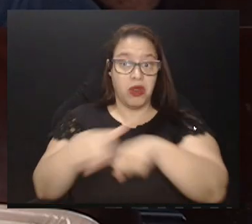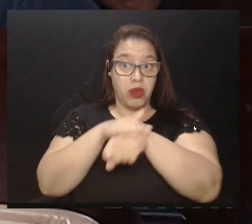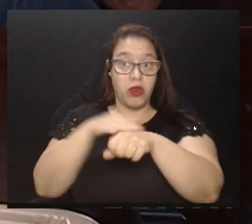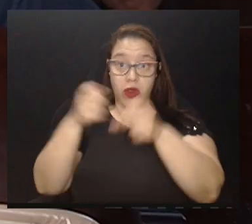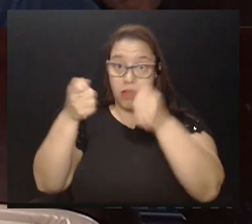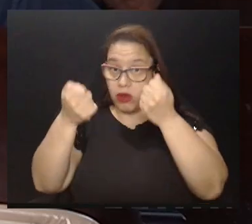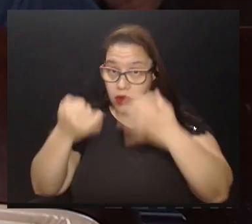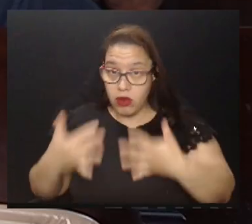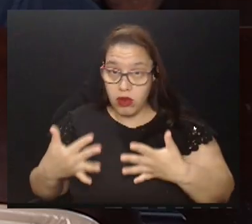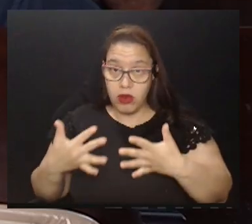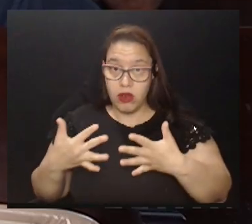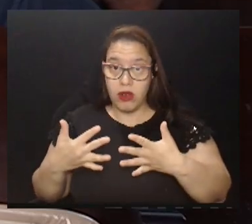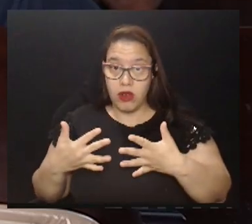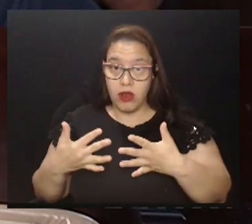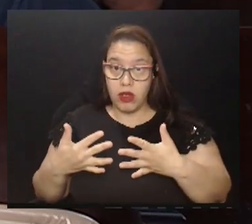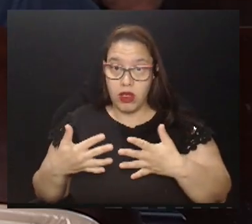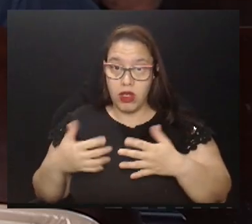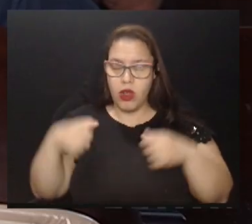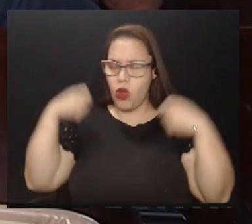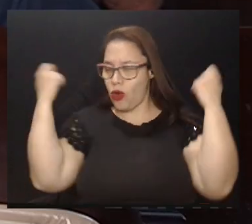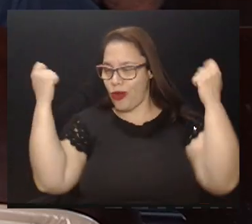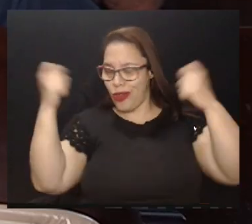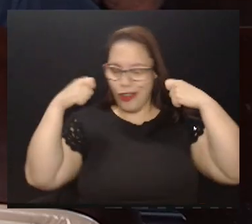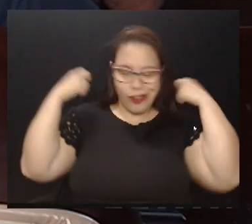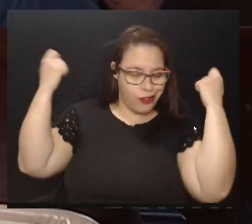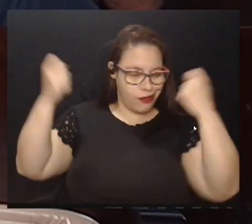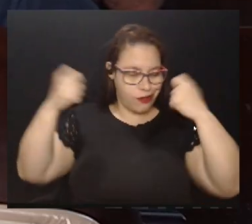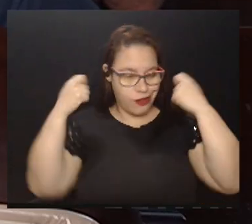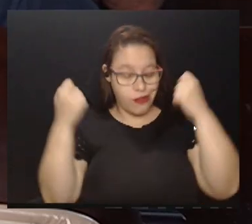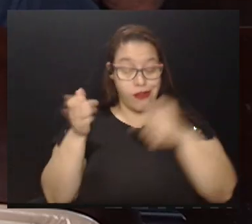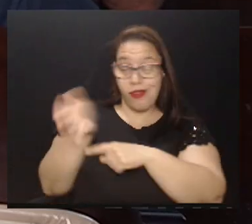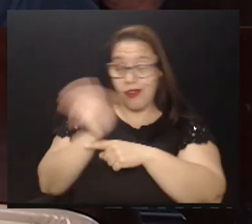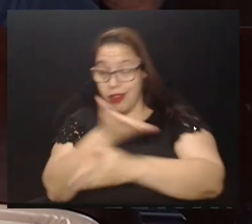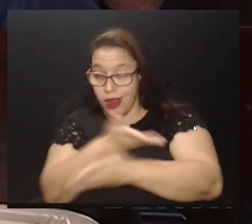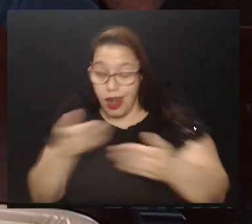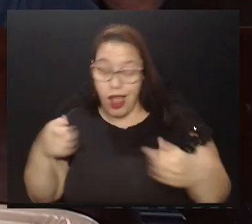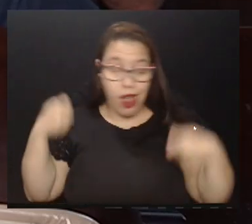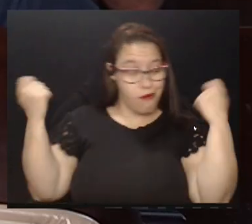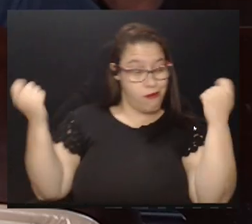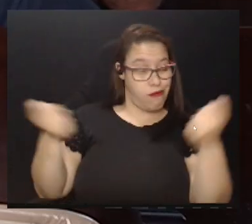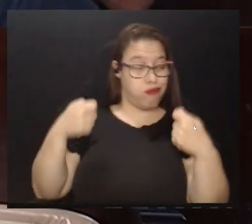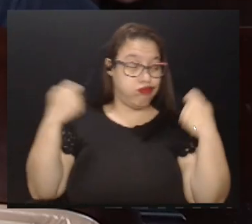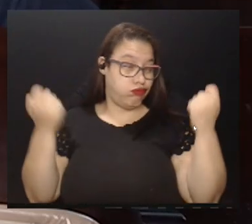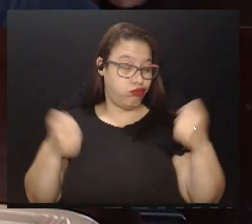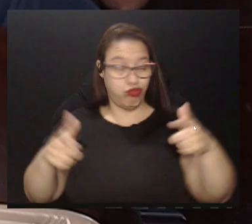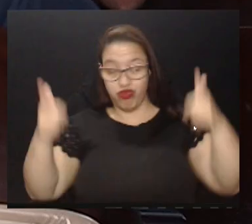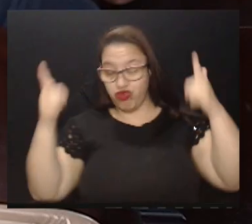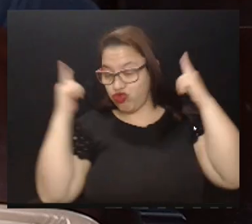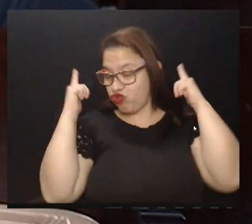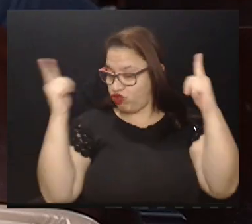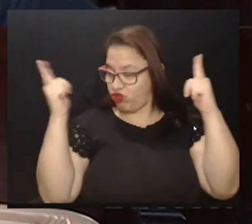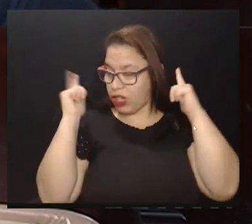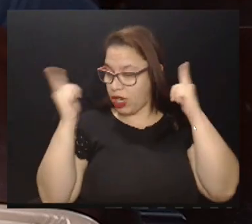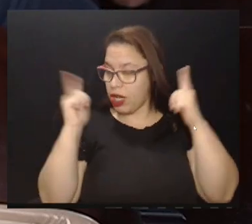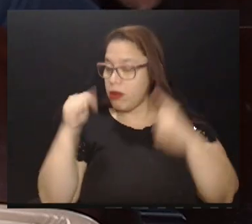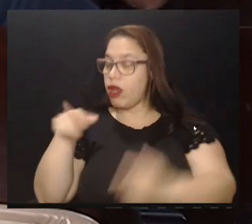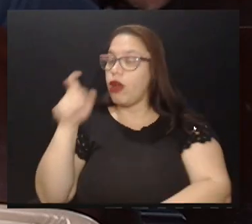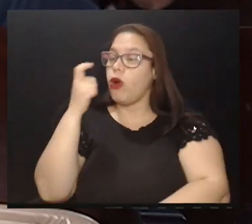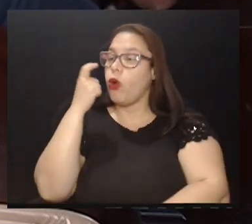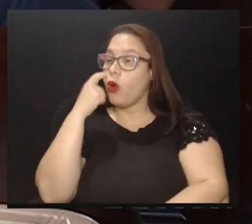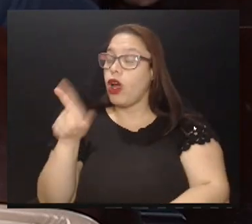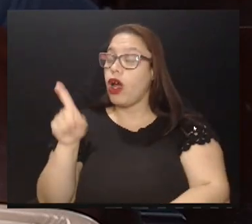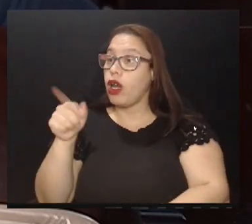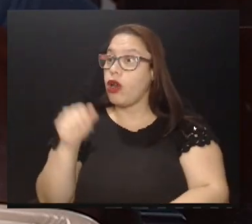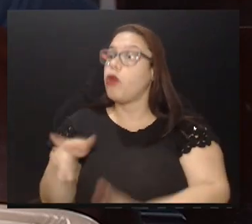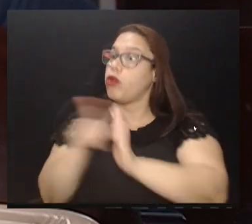as baladas e eu vou fazer um filme sobre vocês nas baladas. Aí olha só, o projeto era esse, de